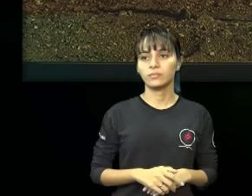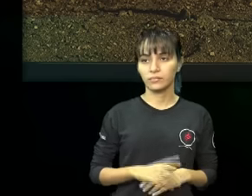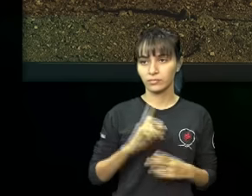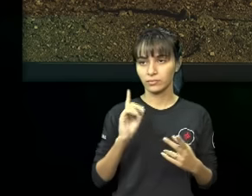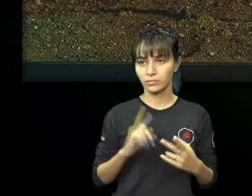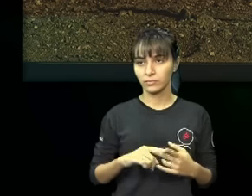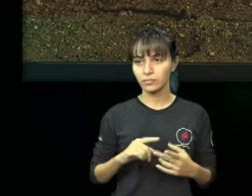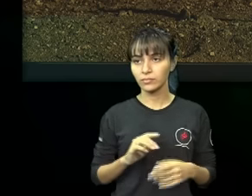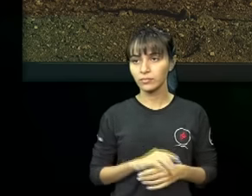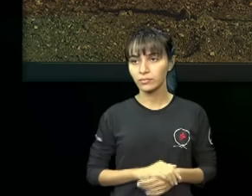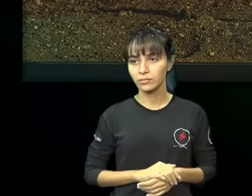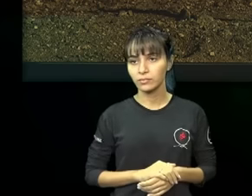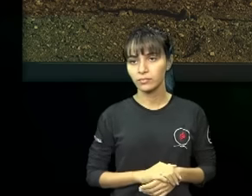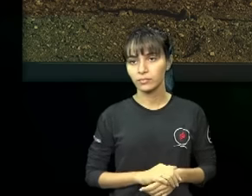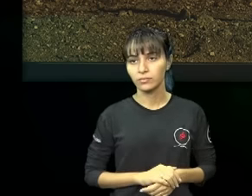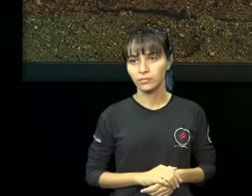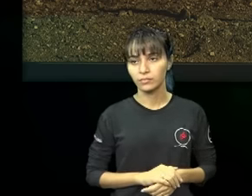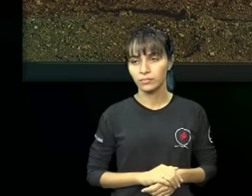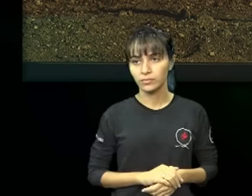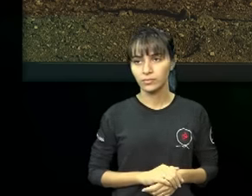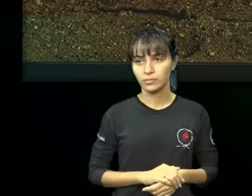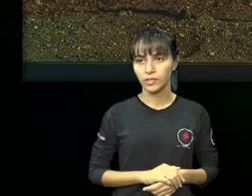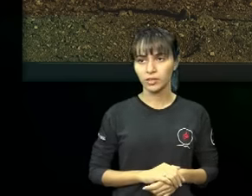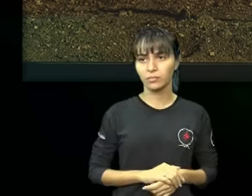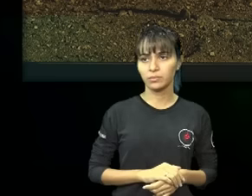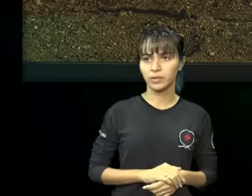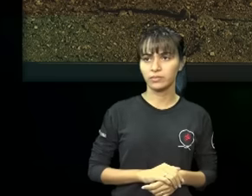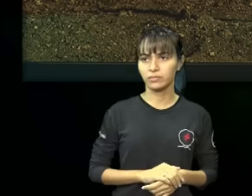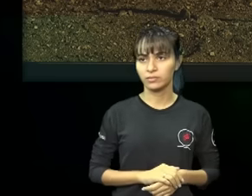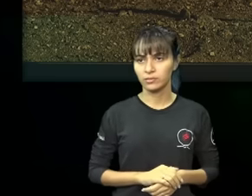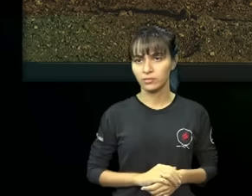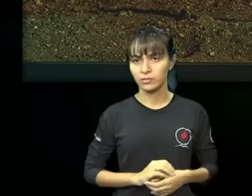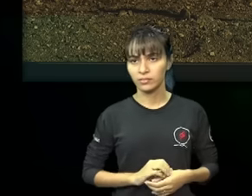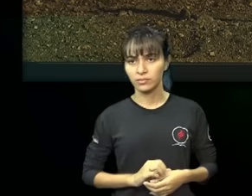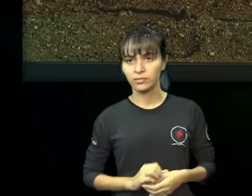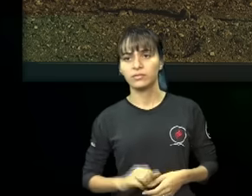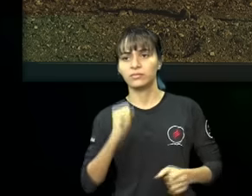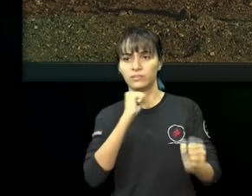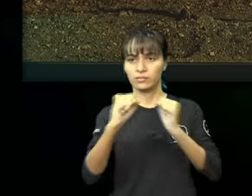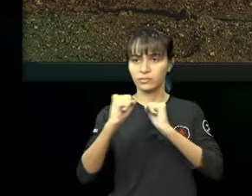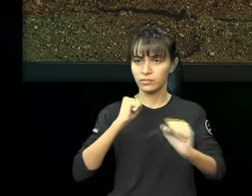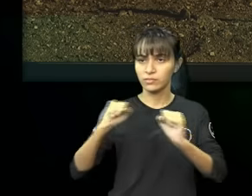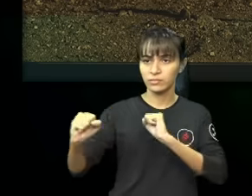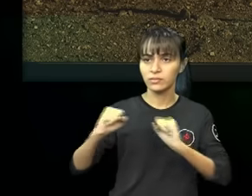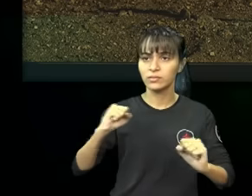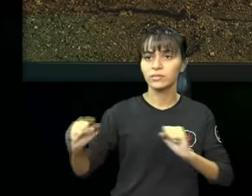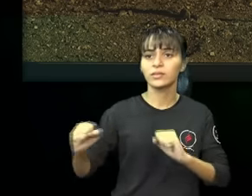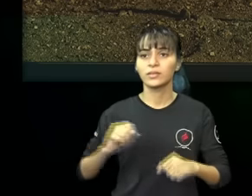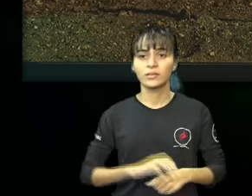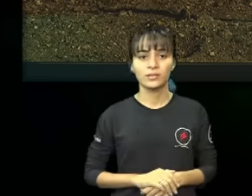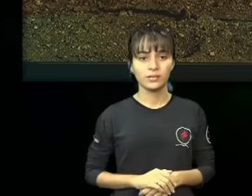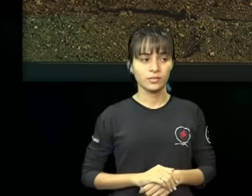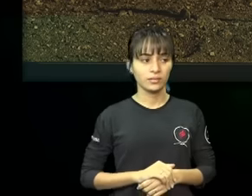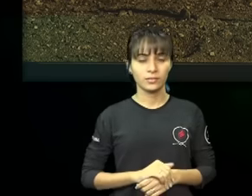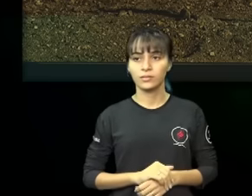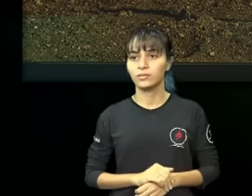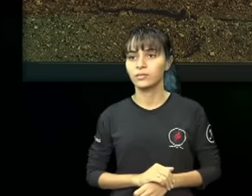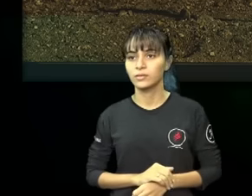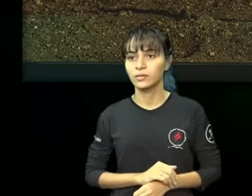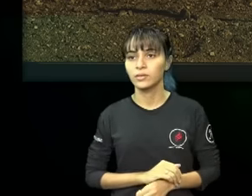aos olhos abominaçao de novo aí na lista homicidas que provocam a morte de pessoas